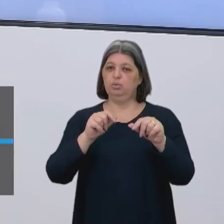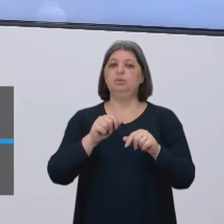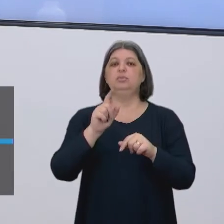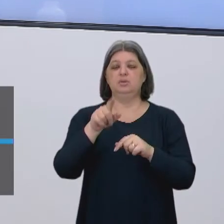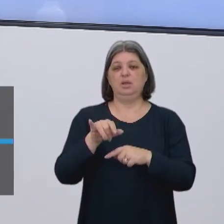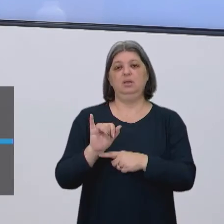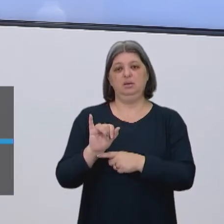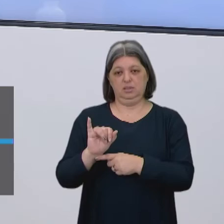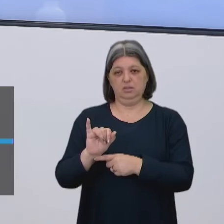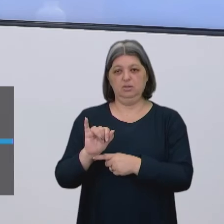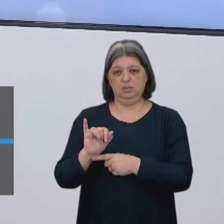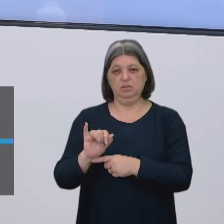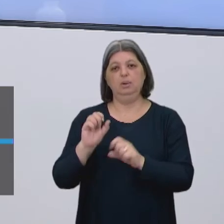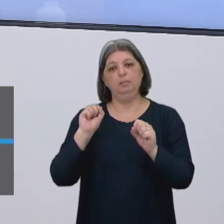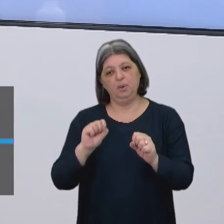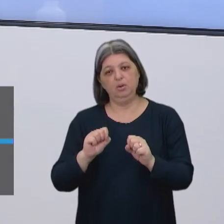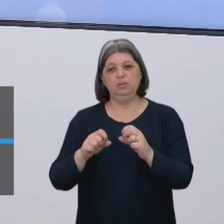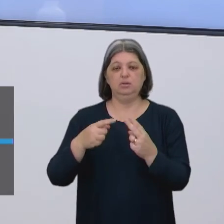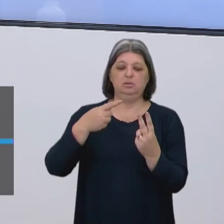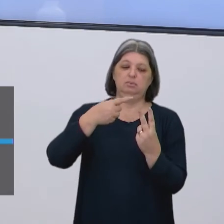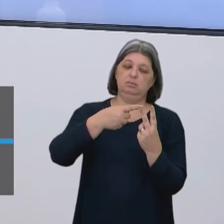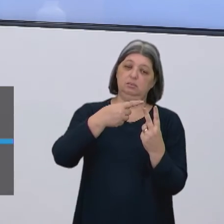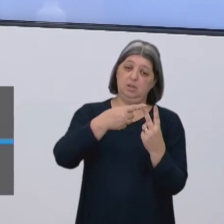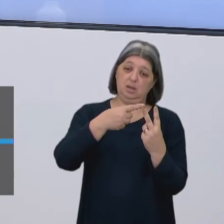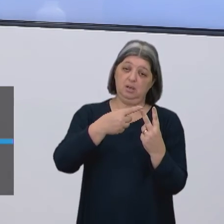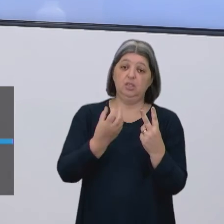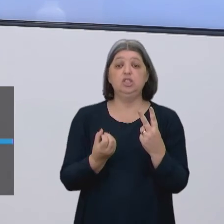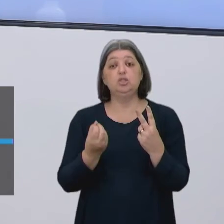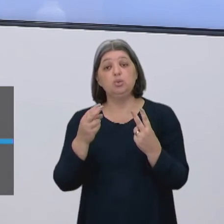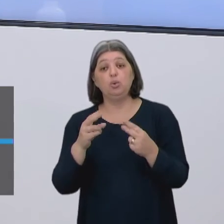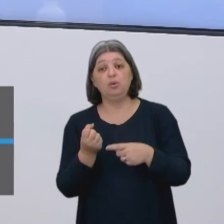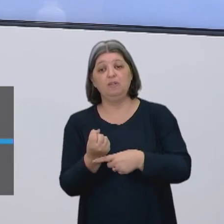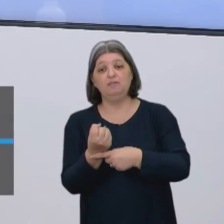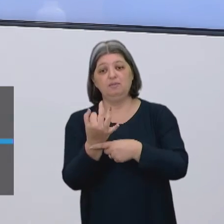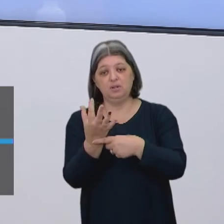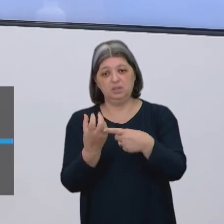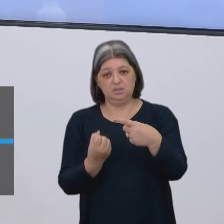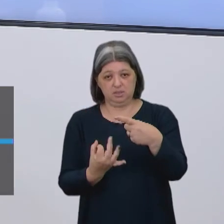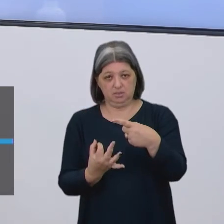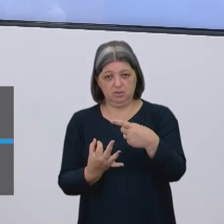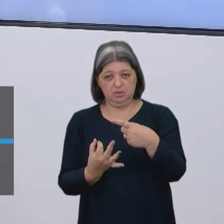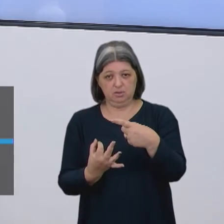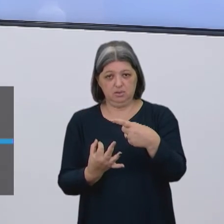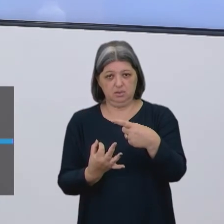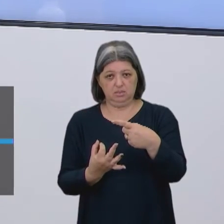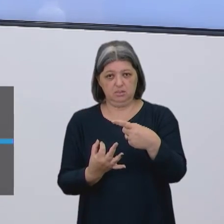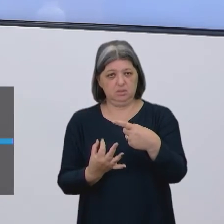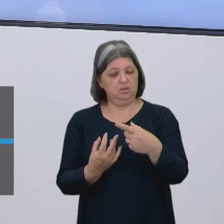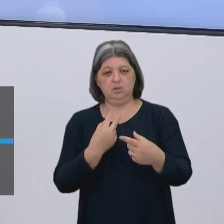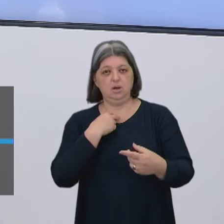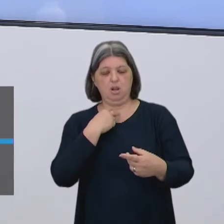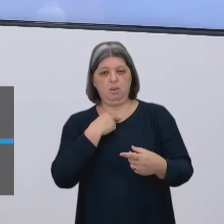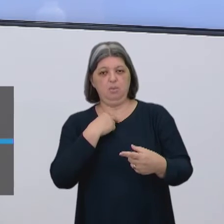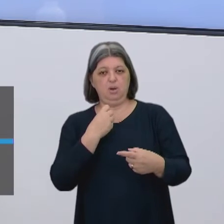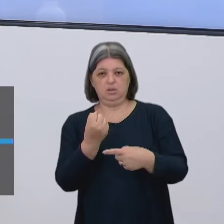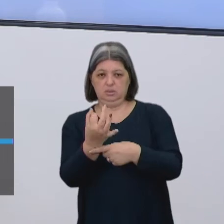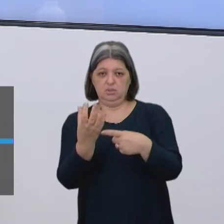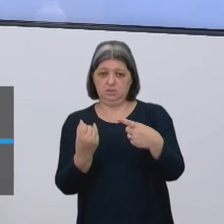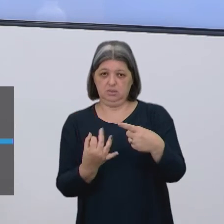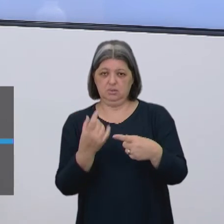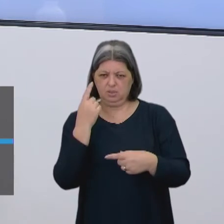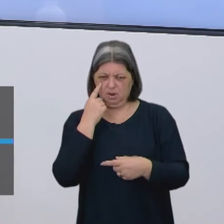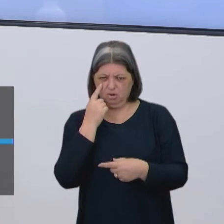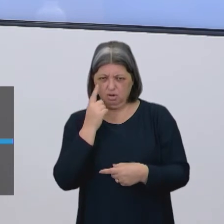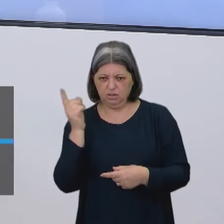Claro, pode estar camuflado como raiz, como pode camuflado numa fração. Sua professora, mas não é fração, não pode fração. Mas olha